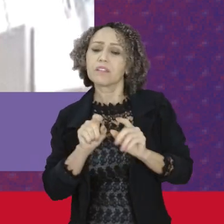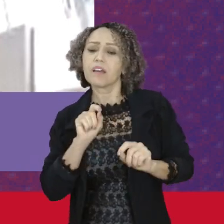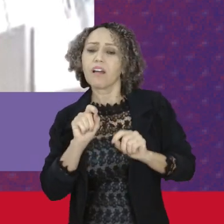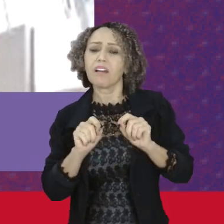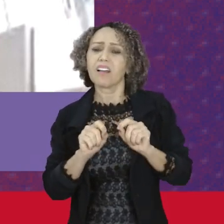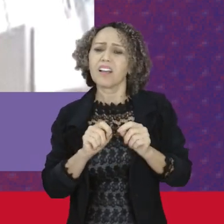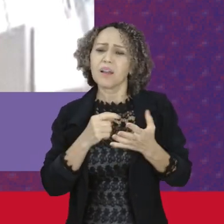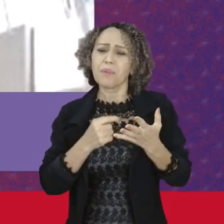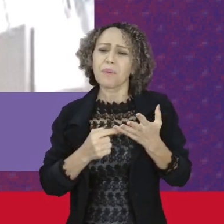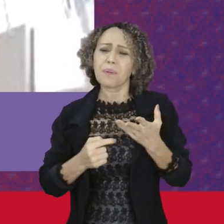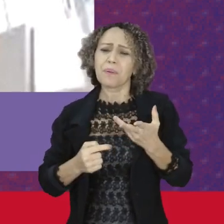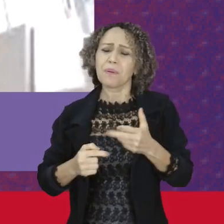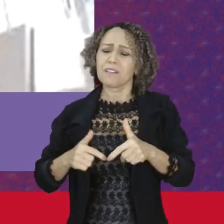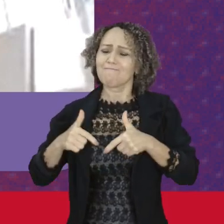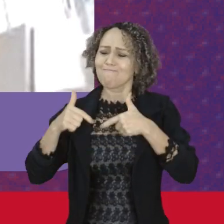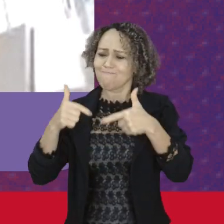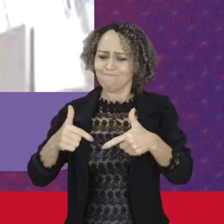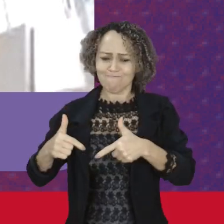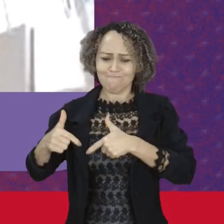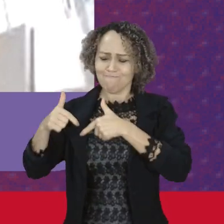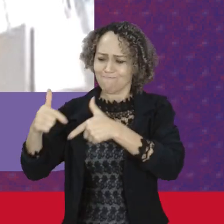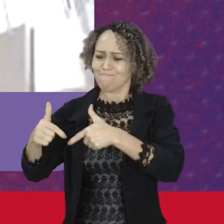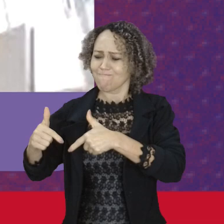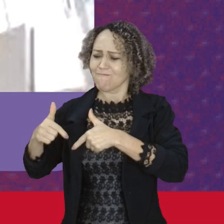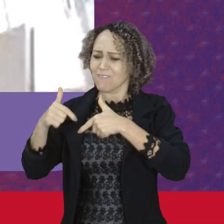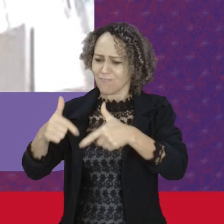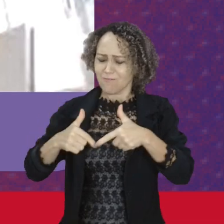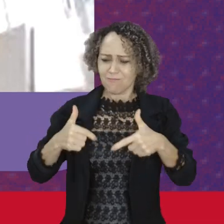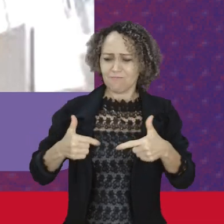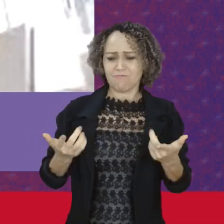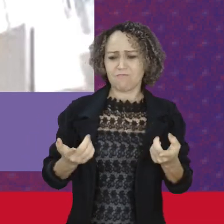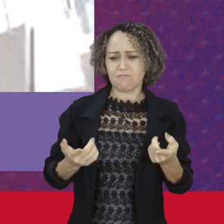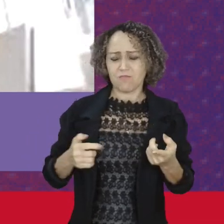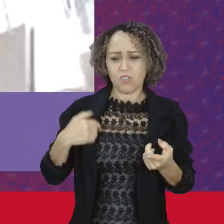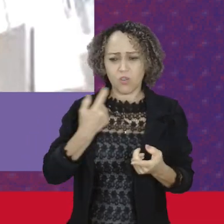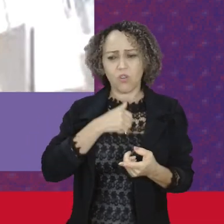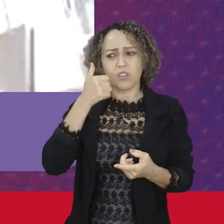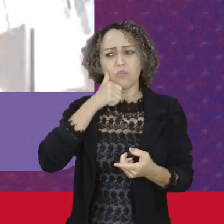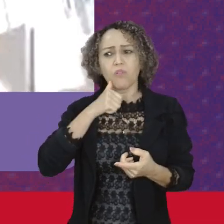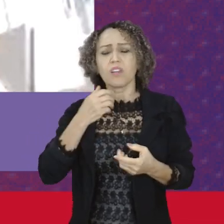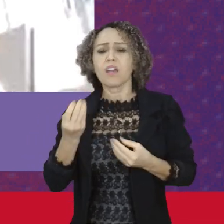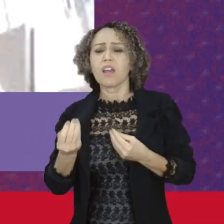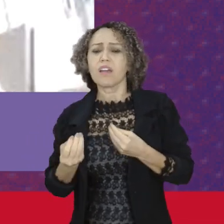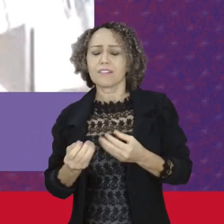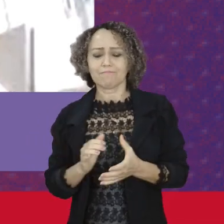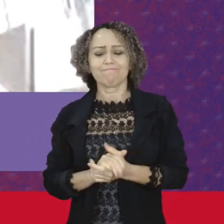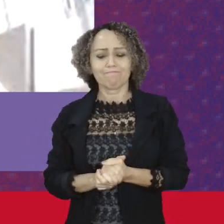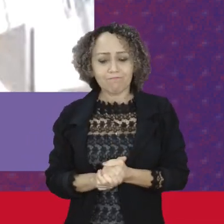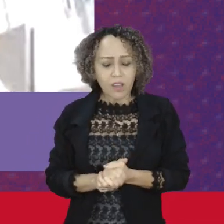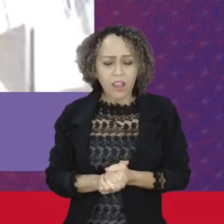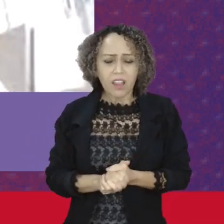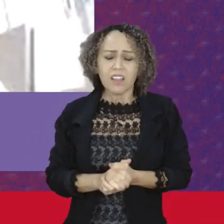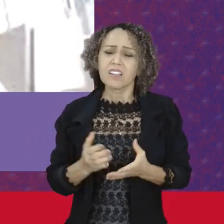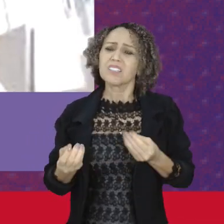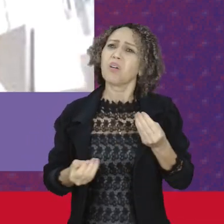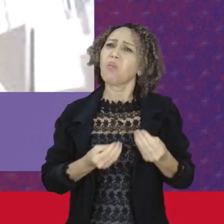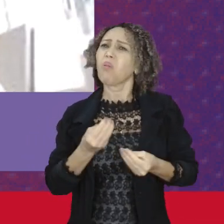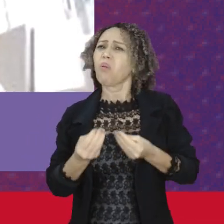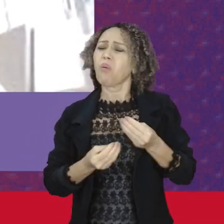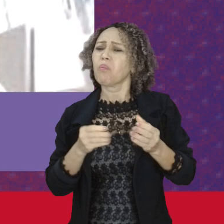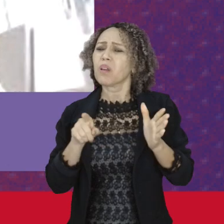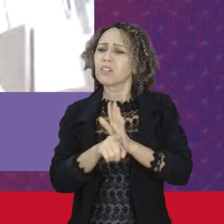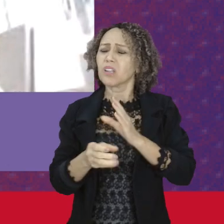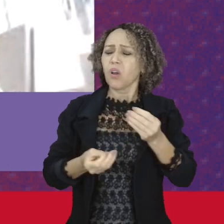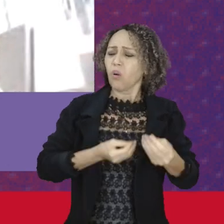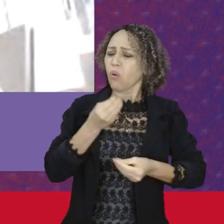várias lutas que vão aparecendo das mulheres ao longo das aulas, e eu queria que a gente dissesse se existia, como é que foi se dando